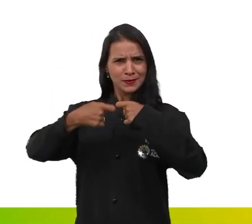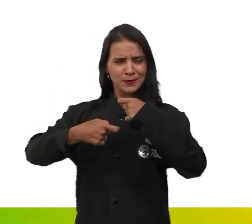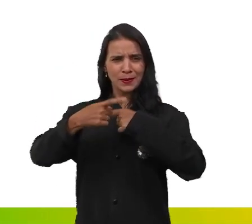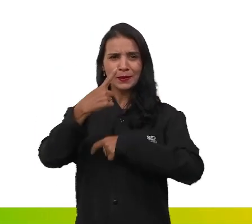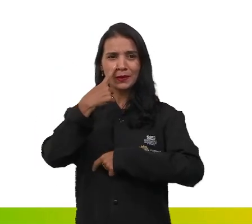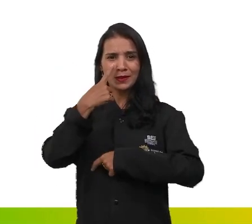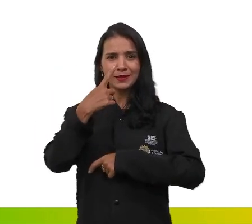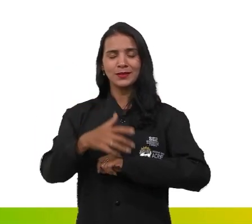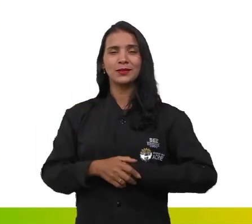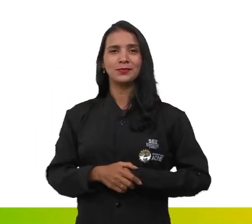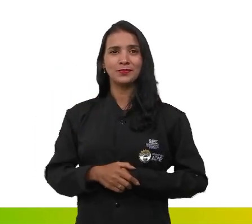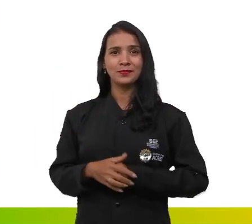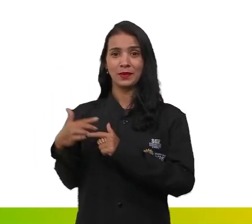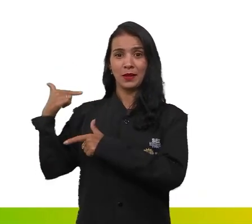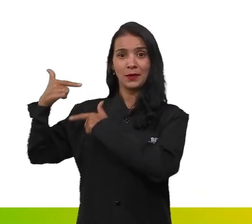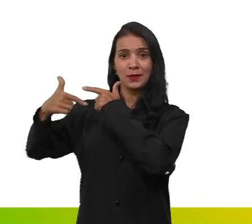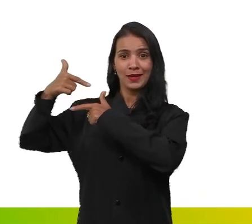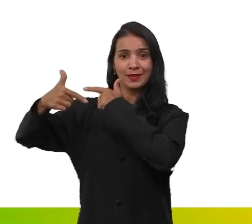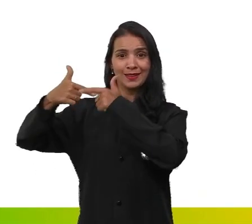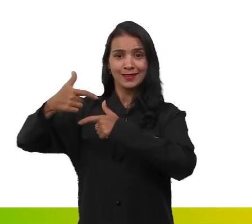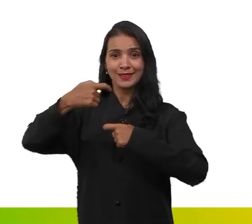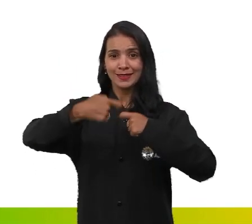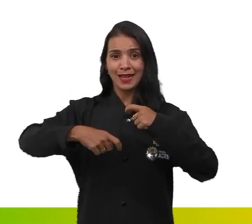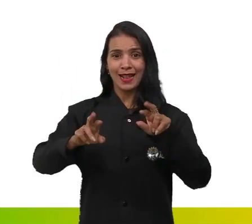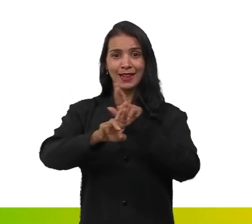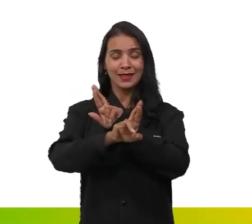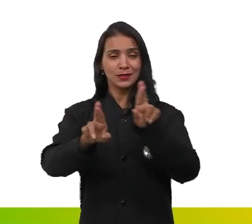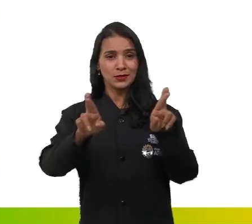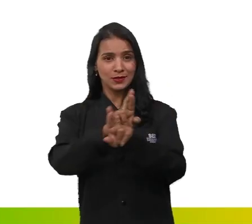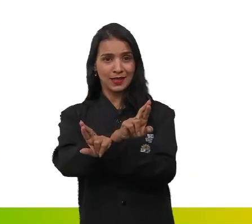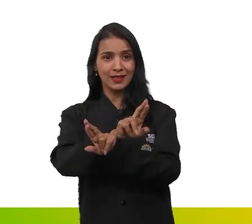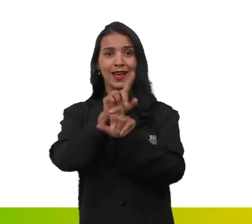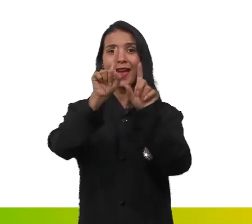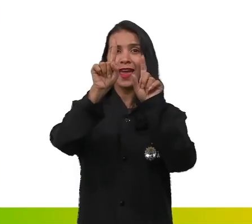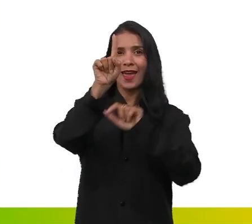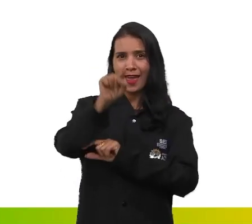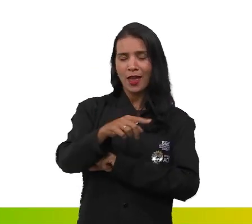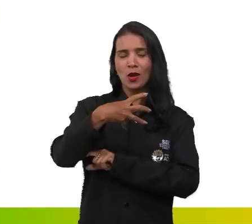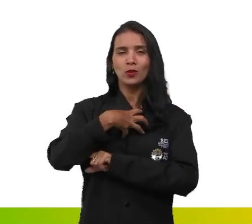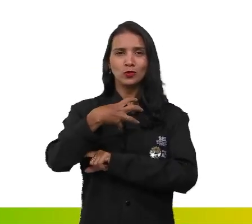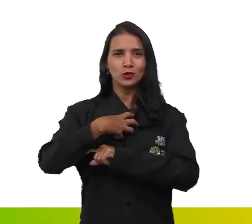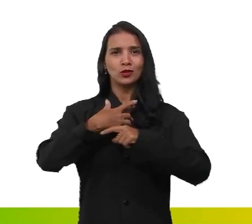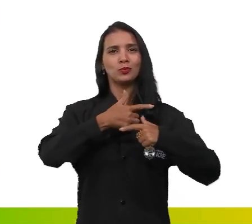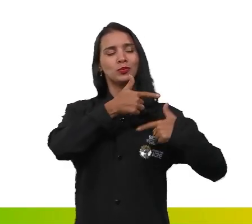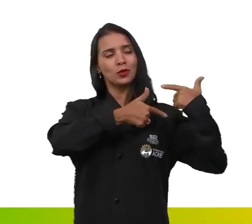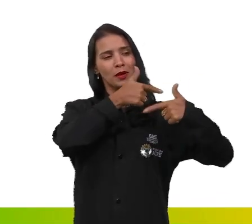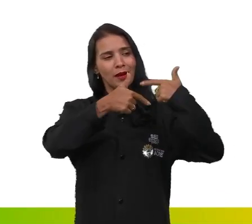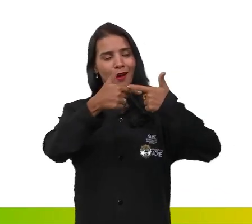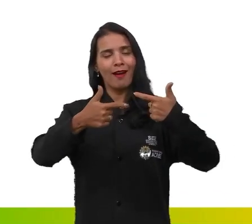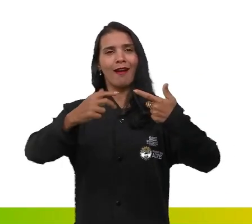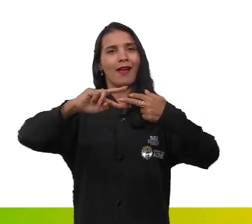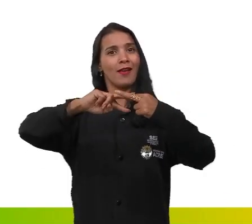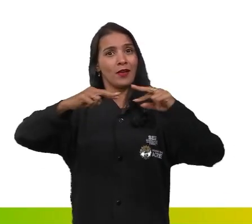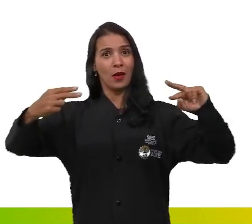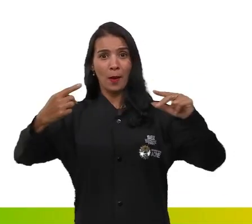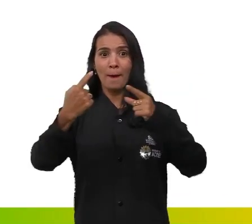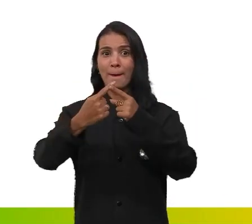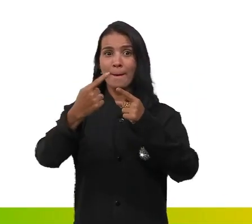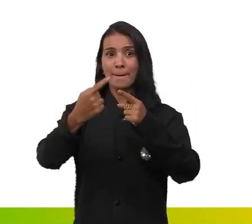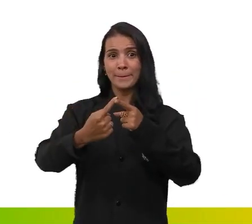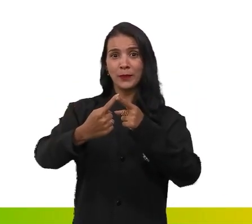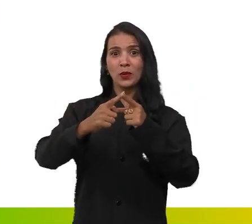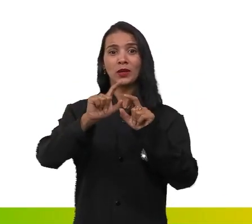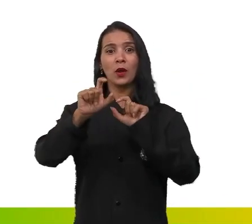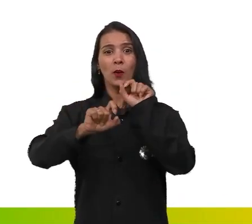Herança ligada ao sexo, ele é um tipo de herança genética, em que os genes responsáveis por